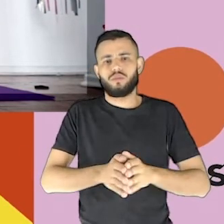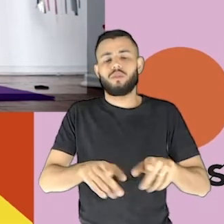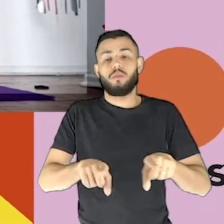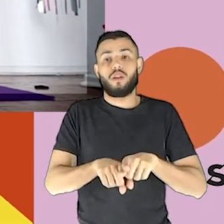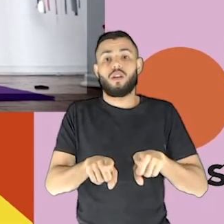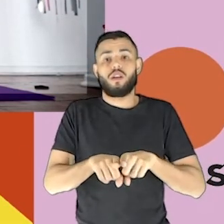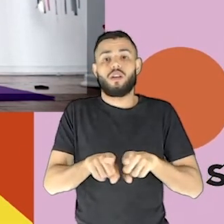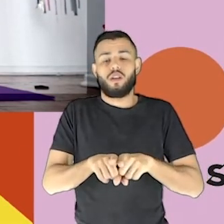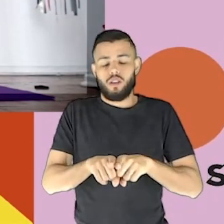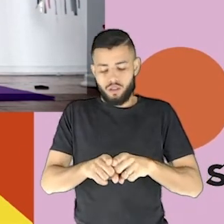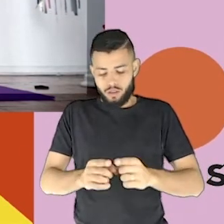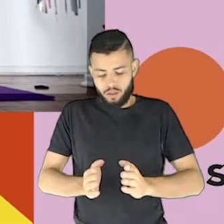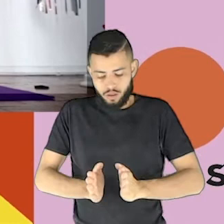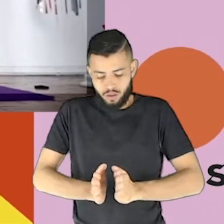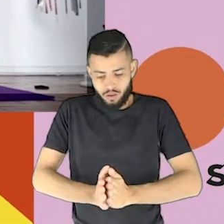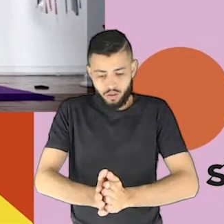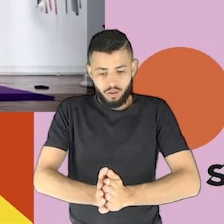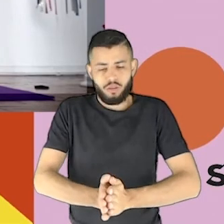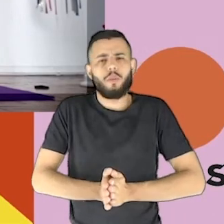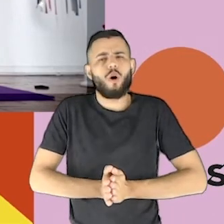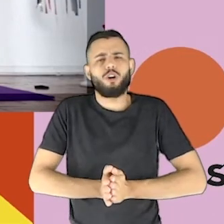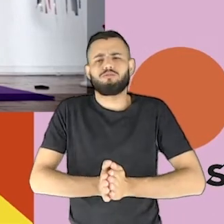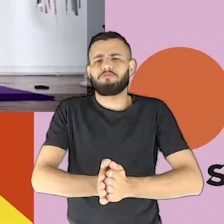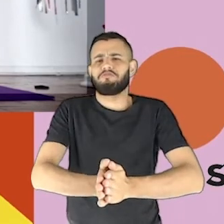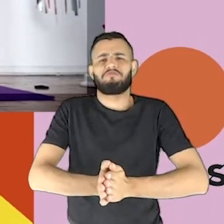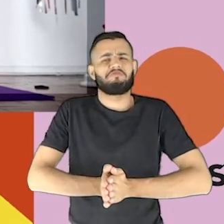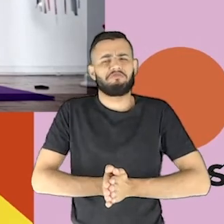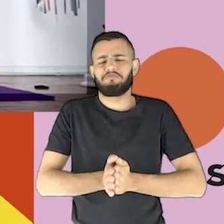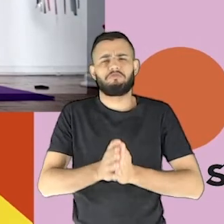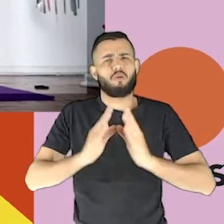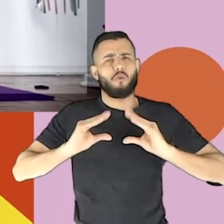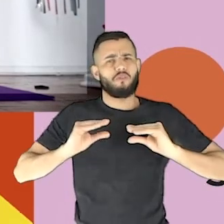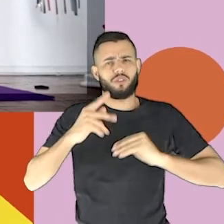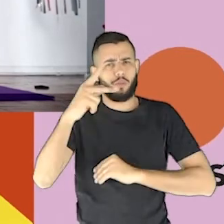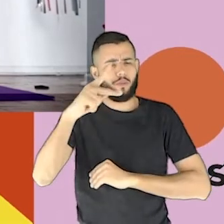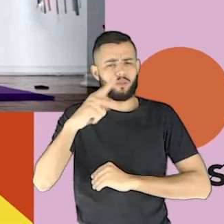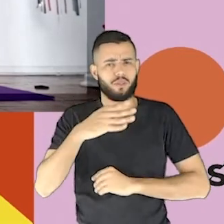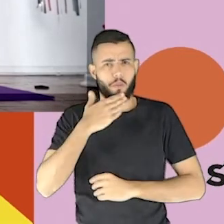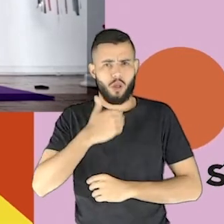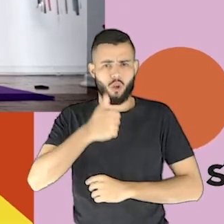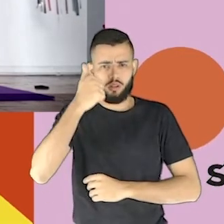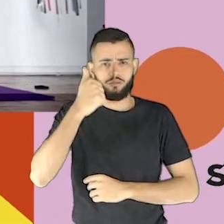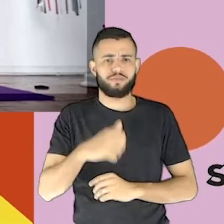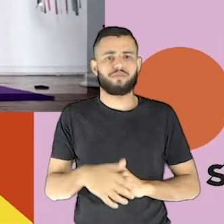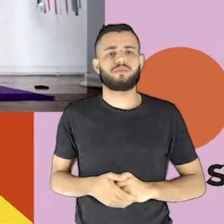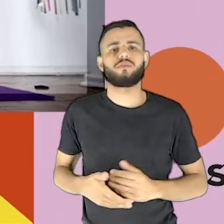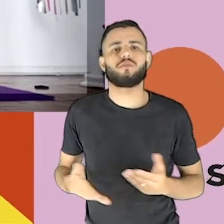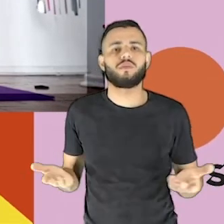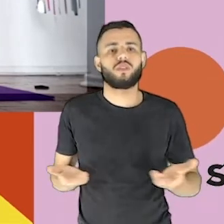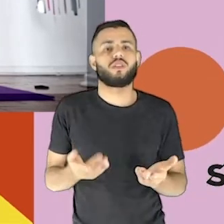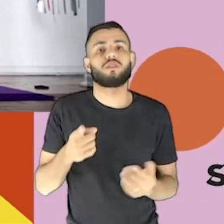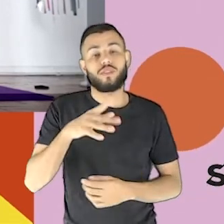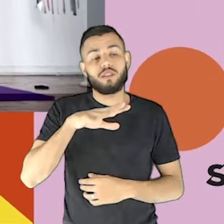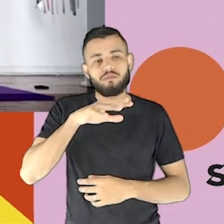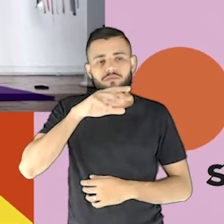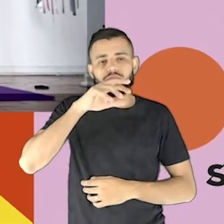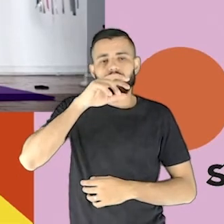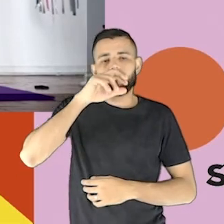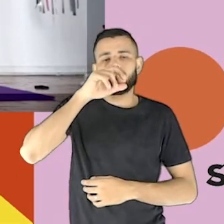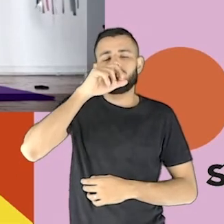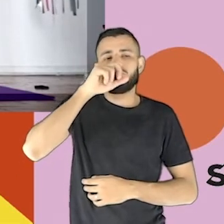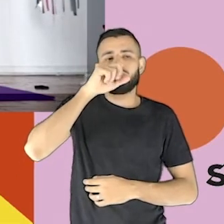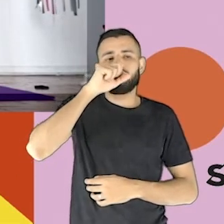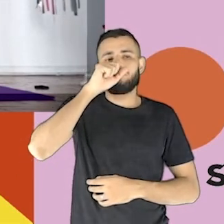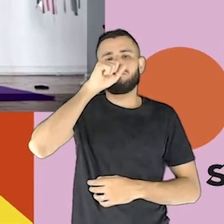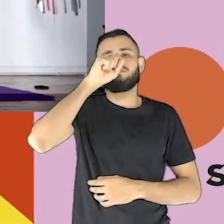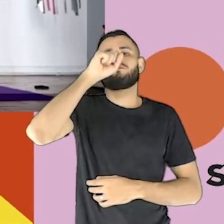calcanhar e a sua área genital é você quem manda, para que fica mais confortável para você. E aí, você vai inspirar grande. Na expiração,